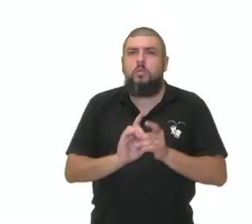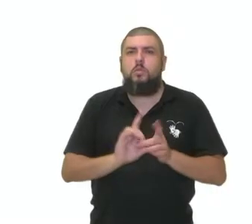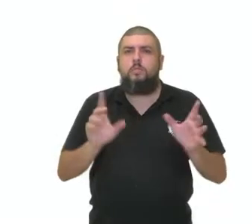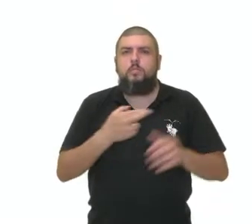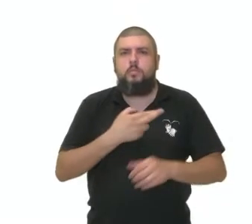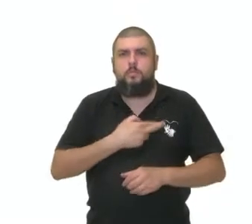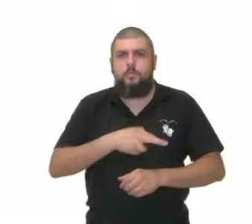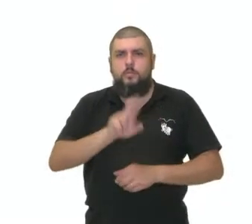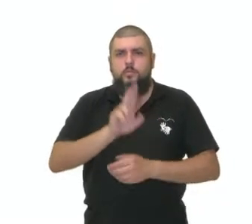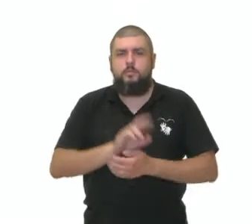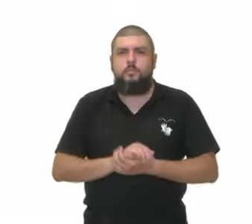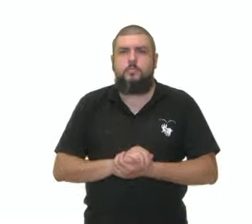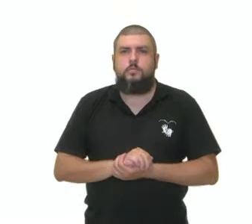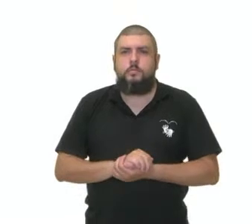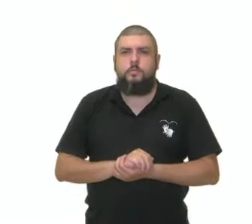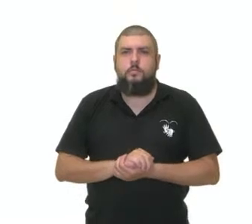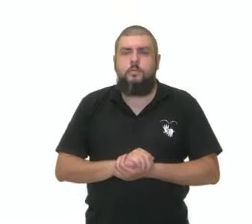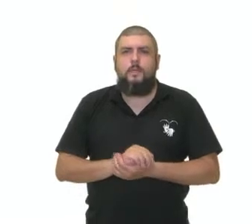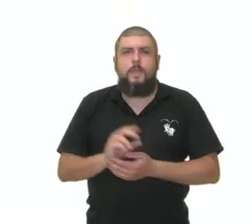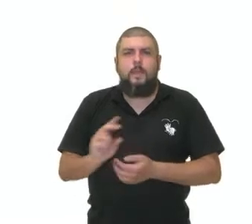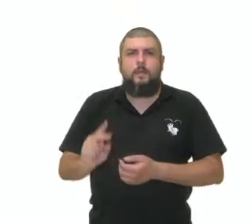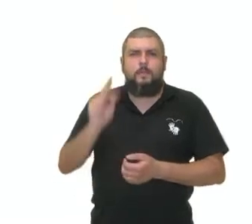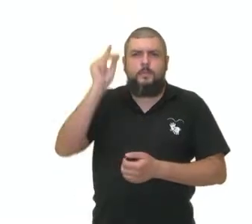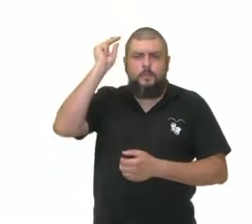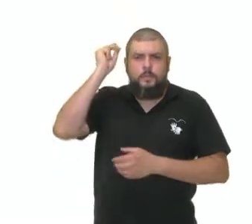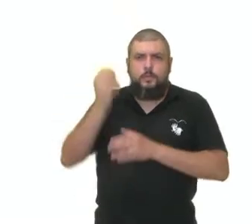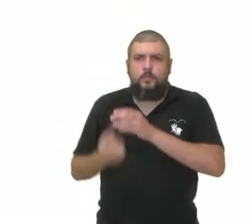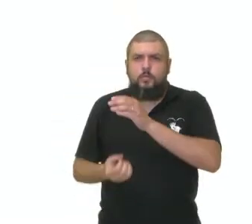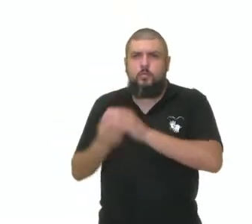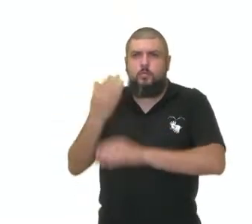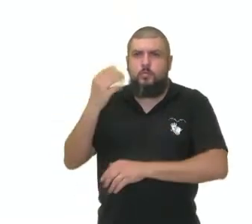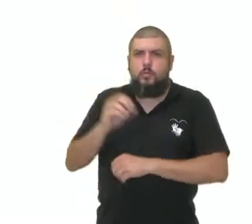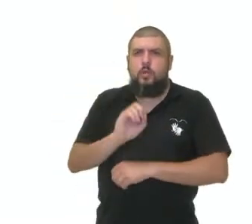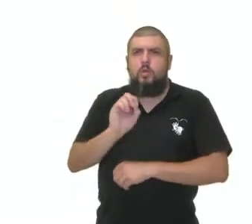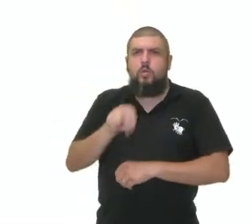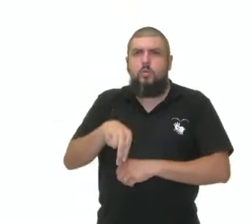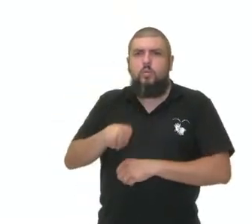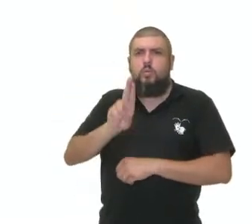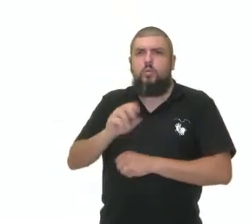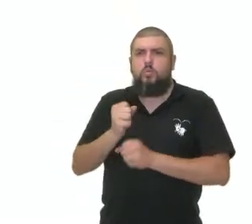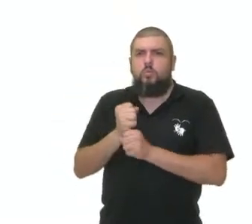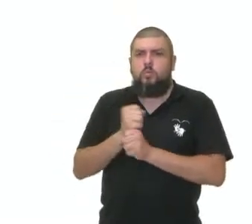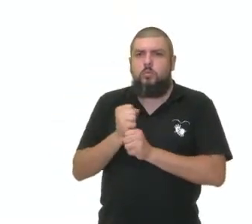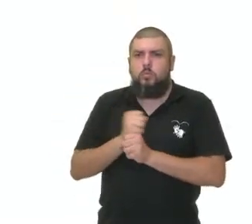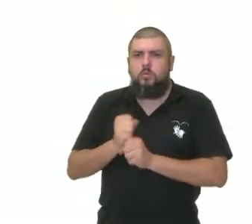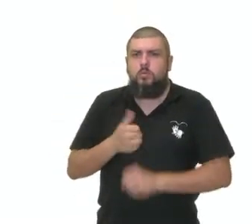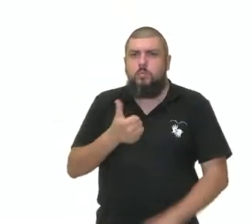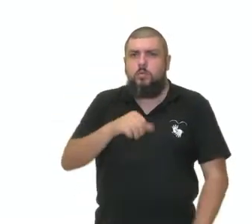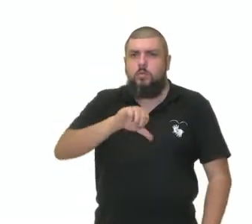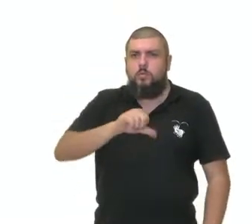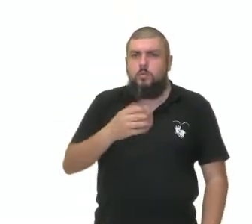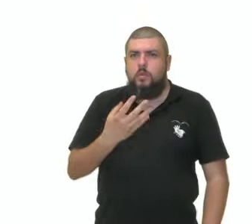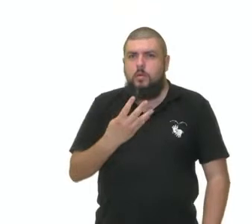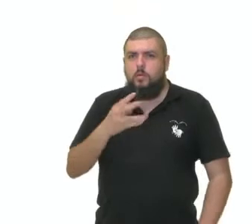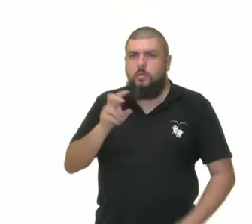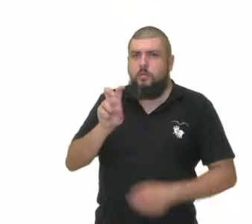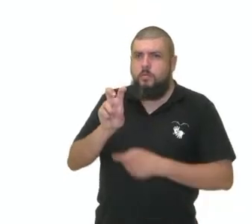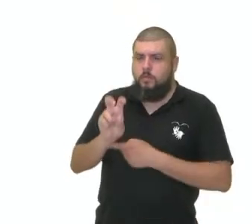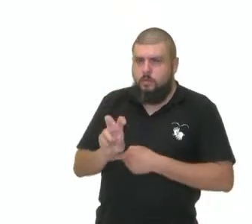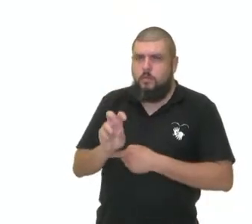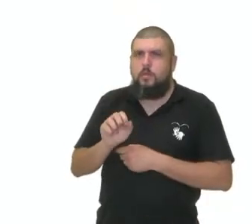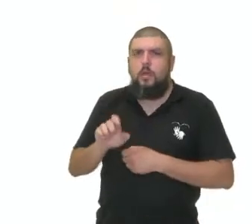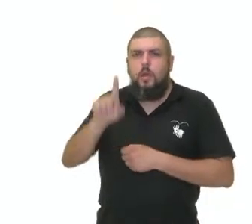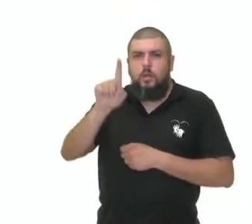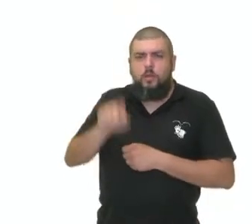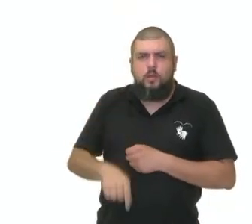desde o estabelecimento das Nações Unidas, em 1945, em meio ao forte lembrete dos